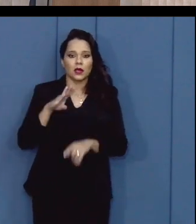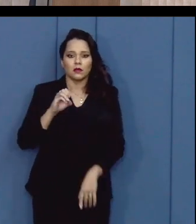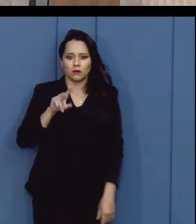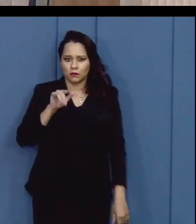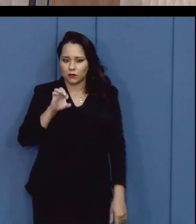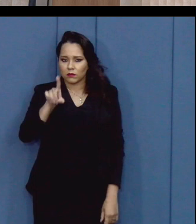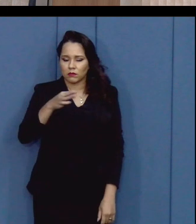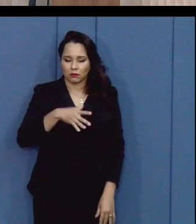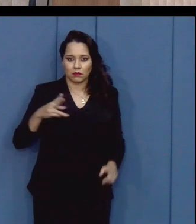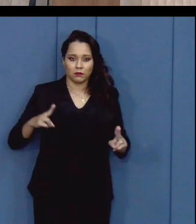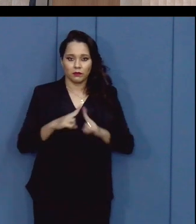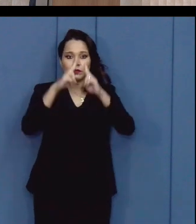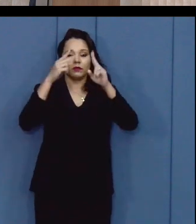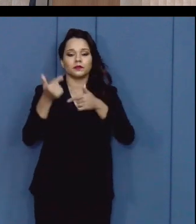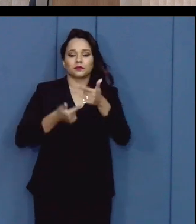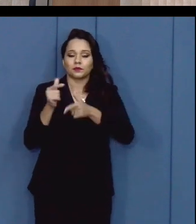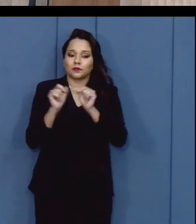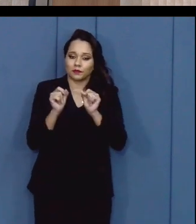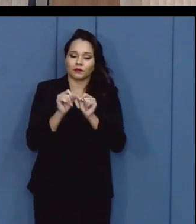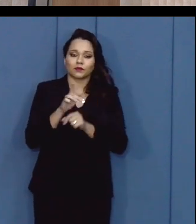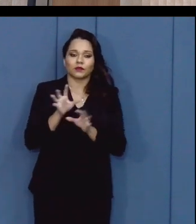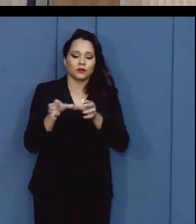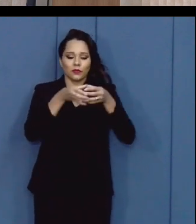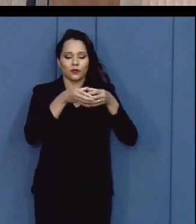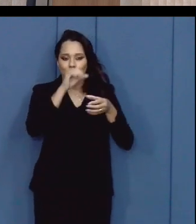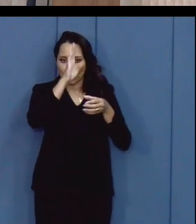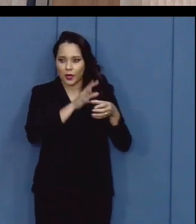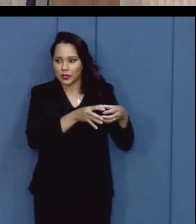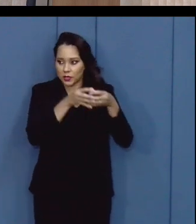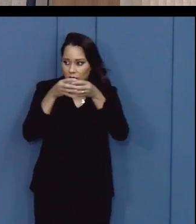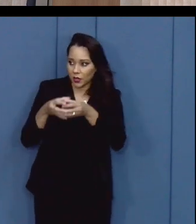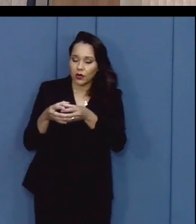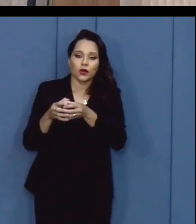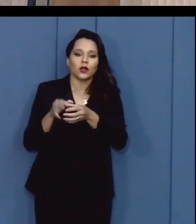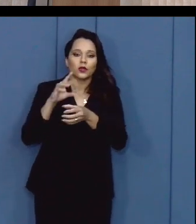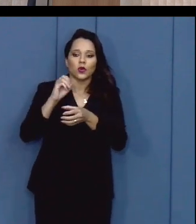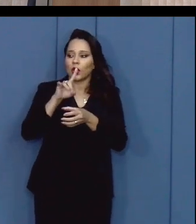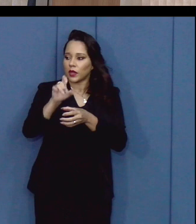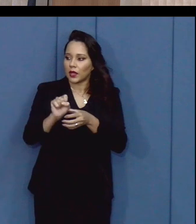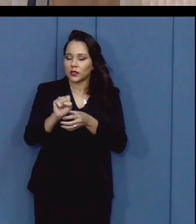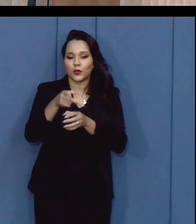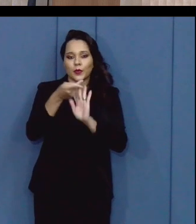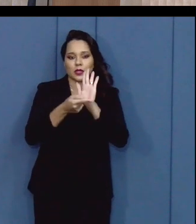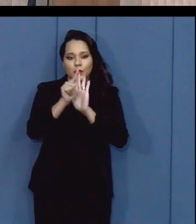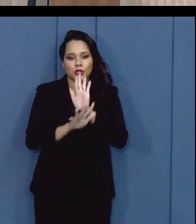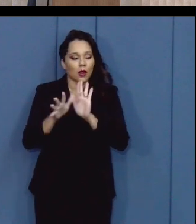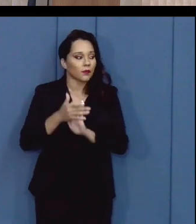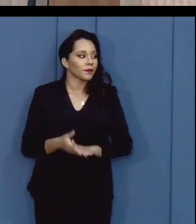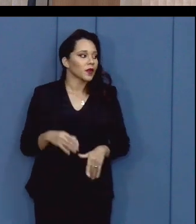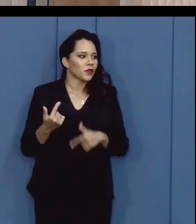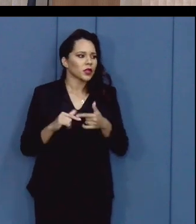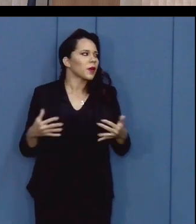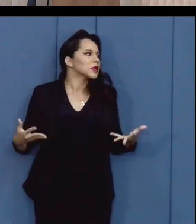Bordeaux, em Paris, que foi o trabalho que foi feito pela delegação brasileira no Comitê do Códex sobre Princípios Gerais. Foi um